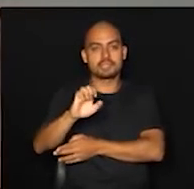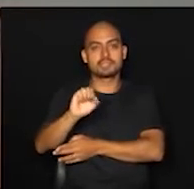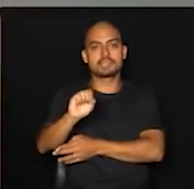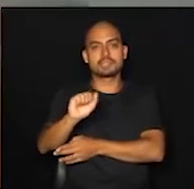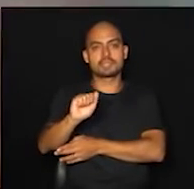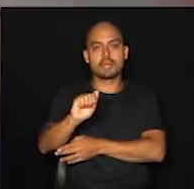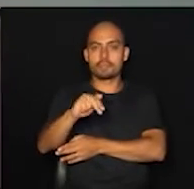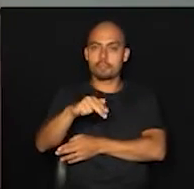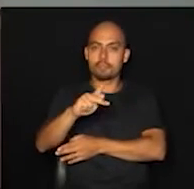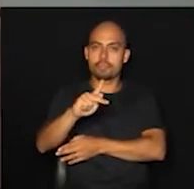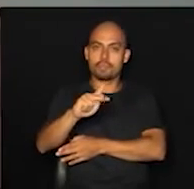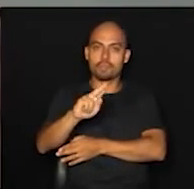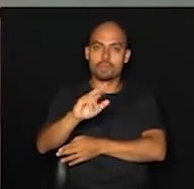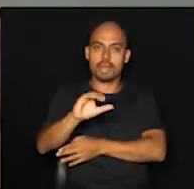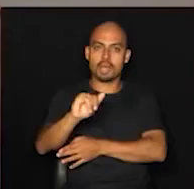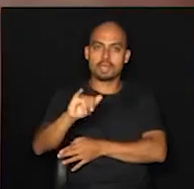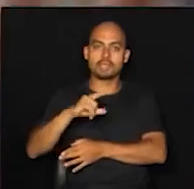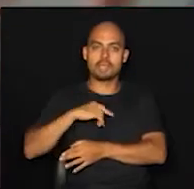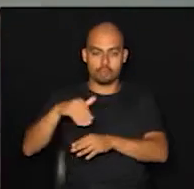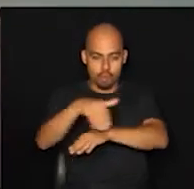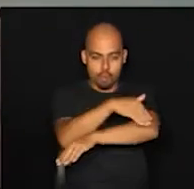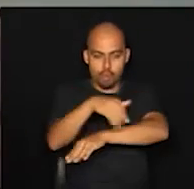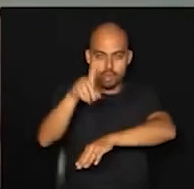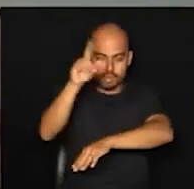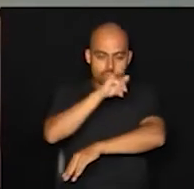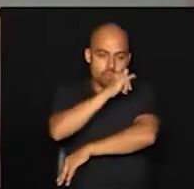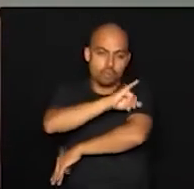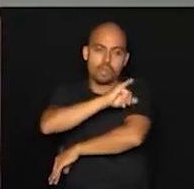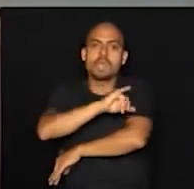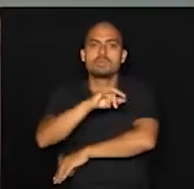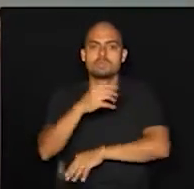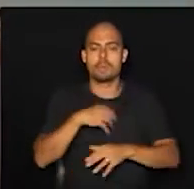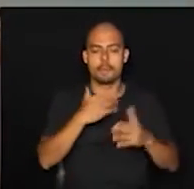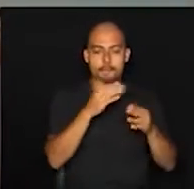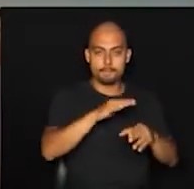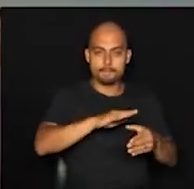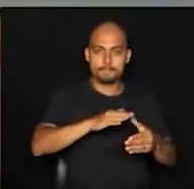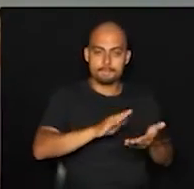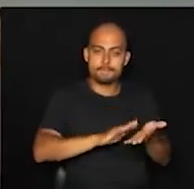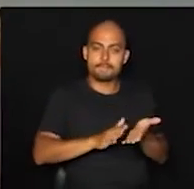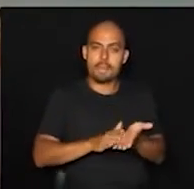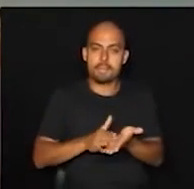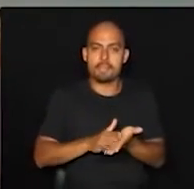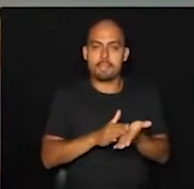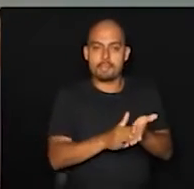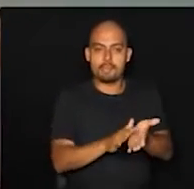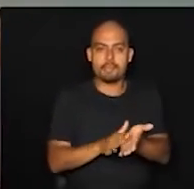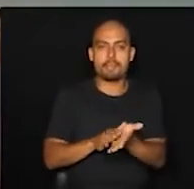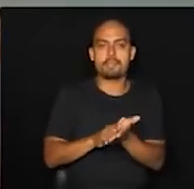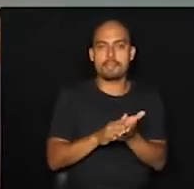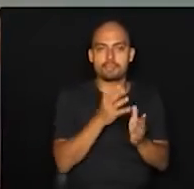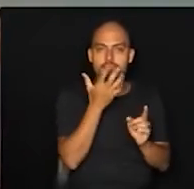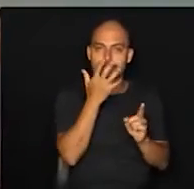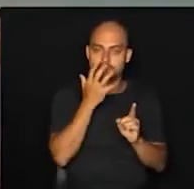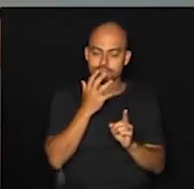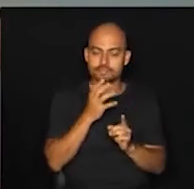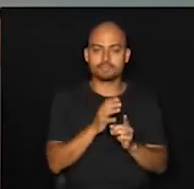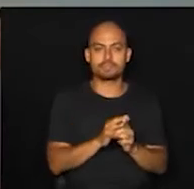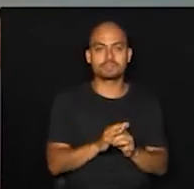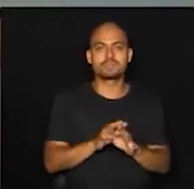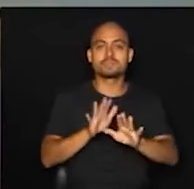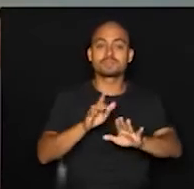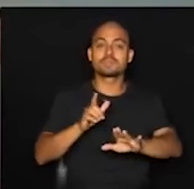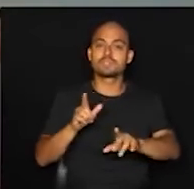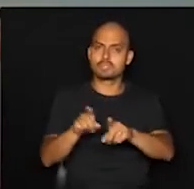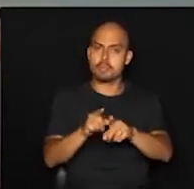onde tem o sambódromo, onde tem o espetáculo do samba. Esse nome de rua, o Marquês de Sapucaí, Cândido José de